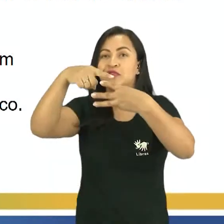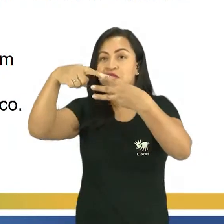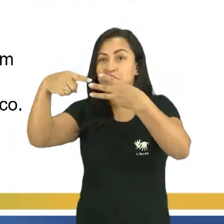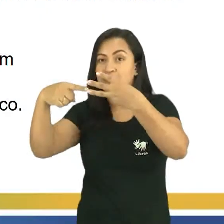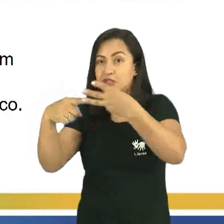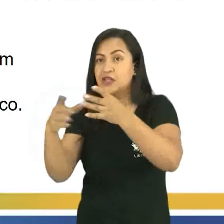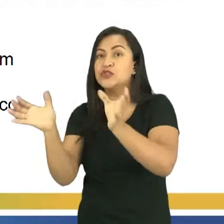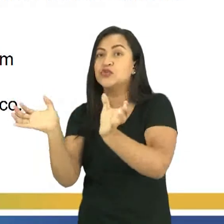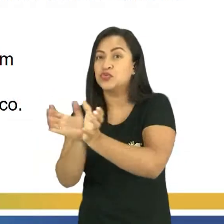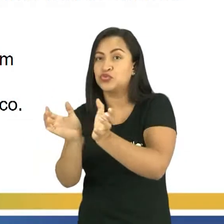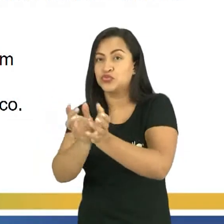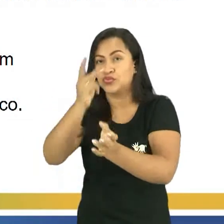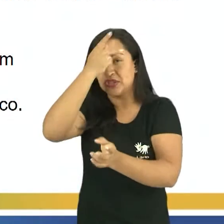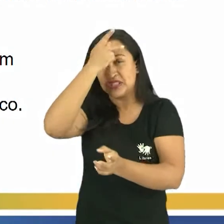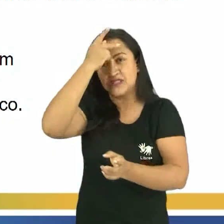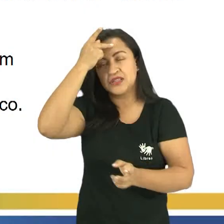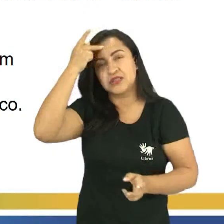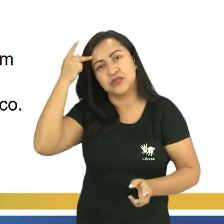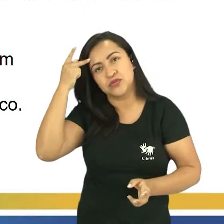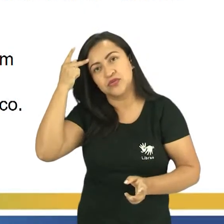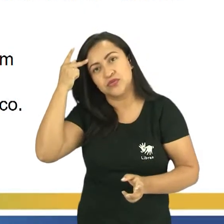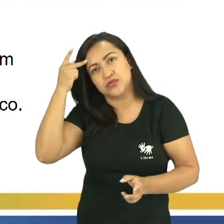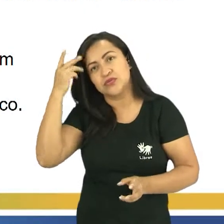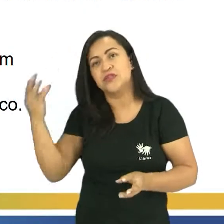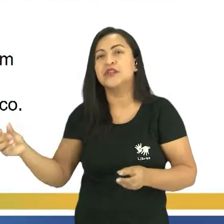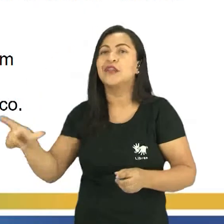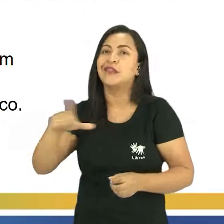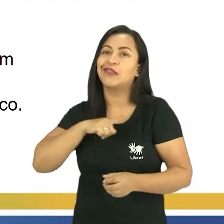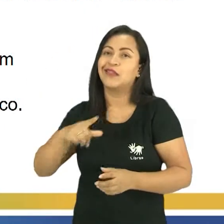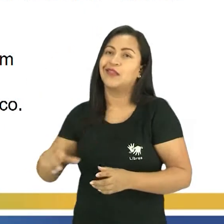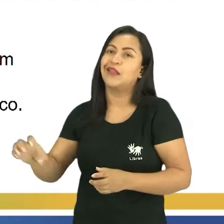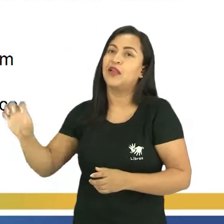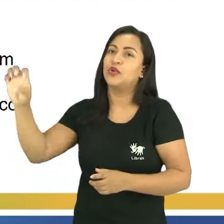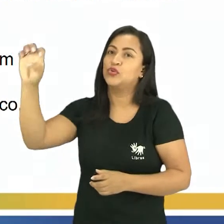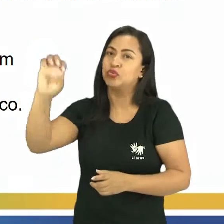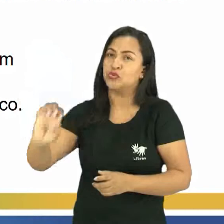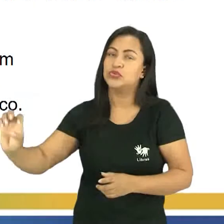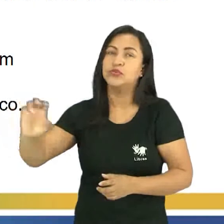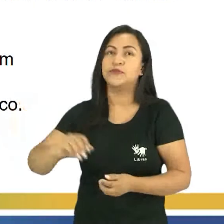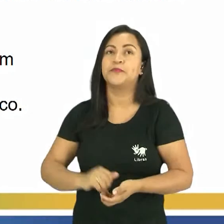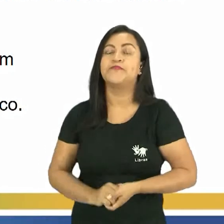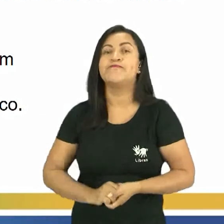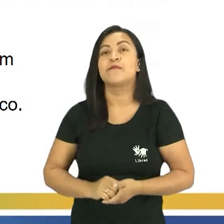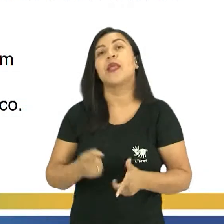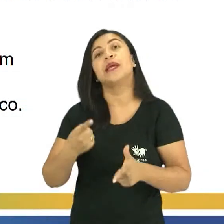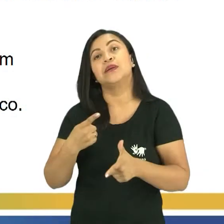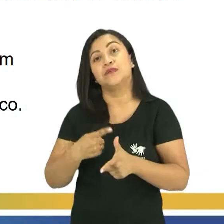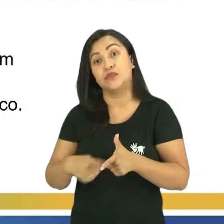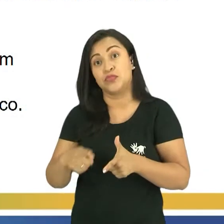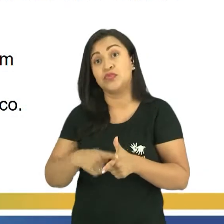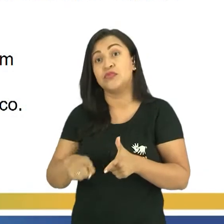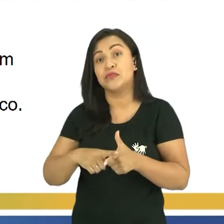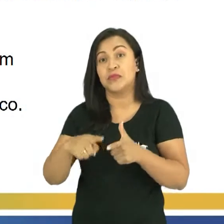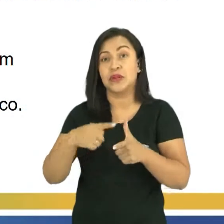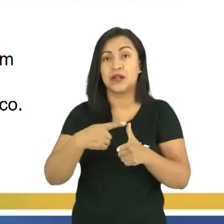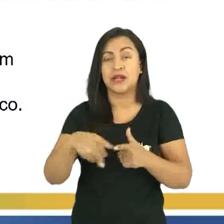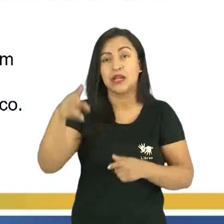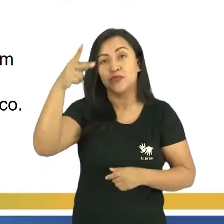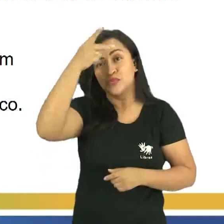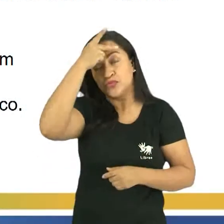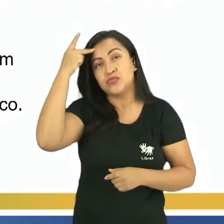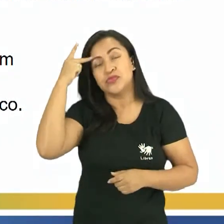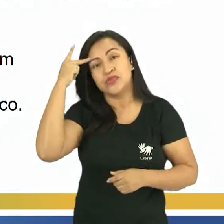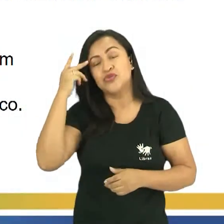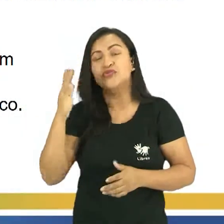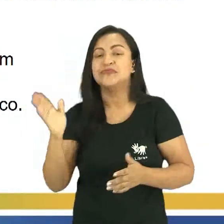de povos, tá? Que existem no continente europeu, tá? Problemas populacionais na Europa, né? A Europa ela vai ter